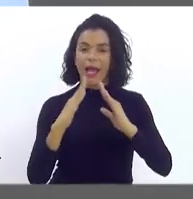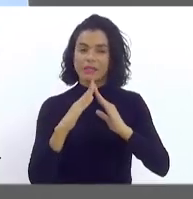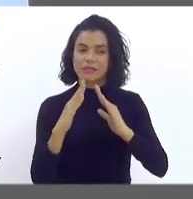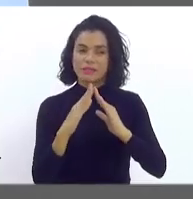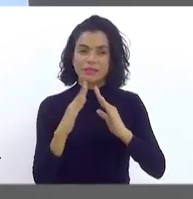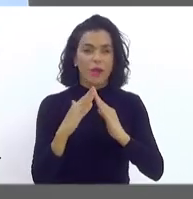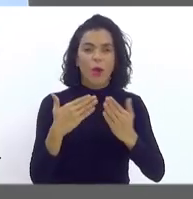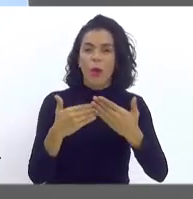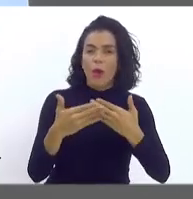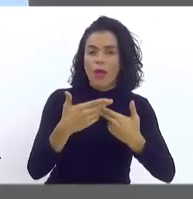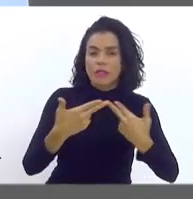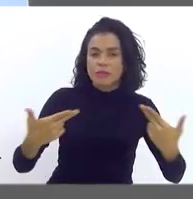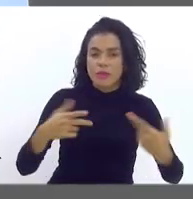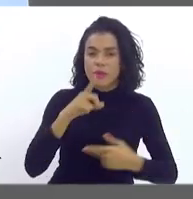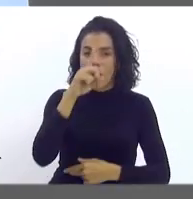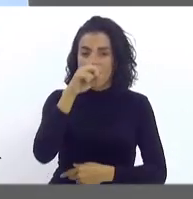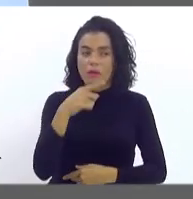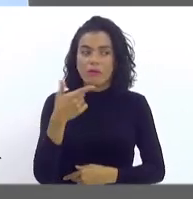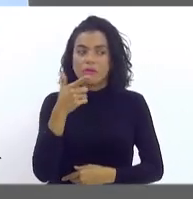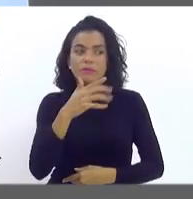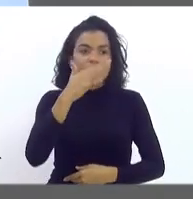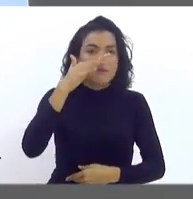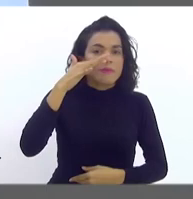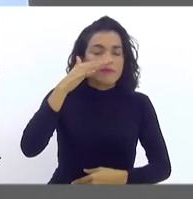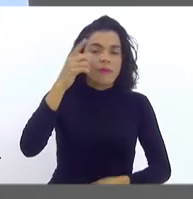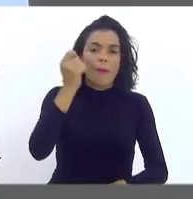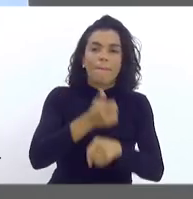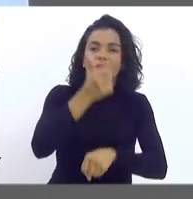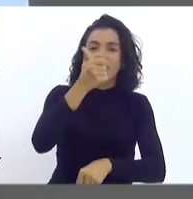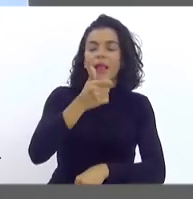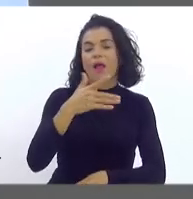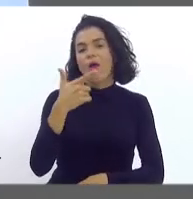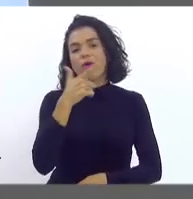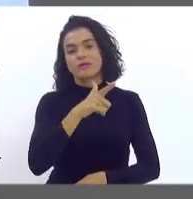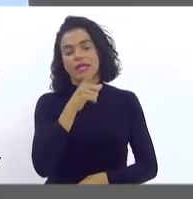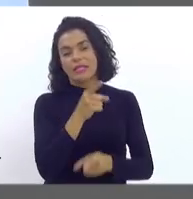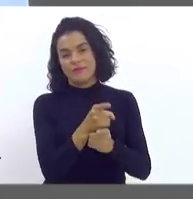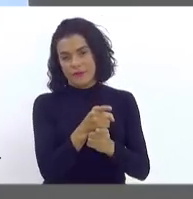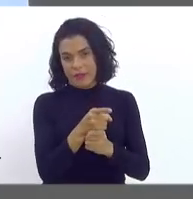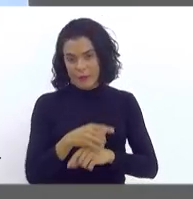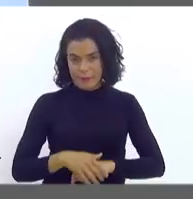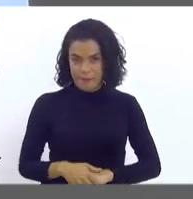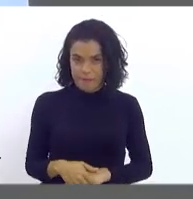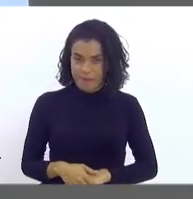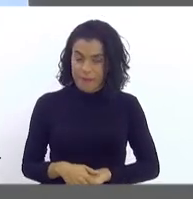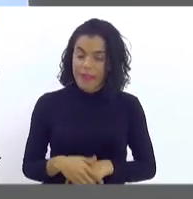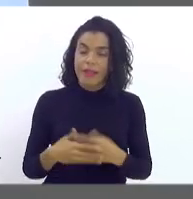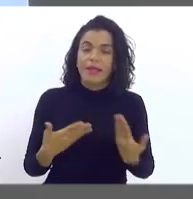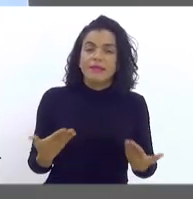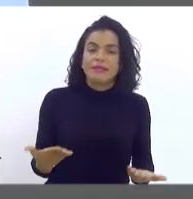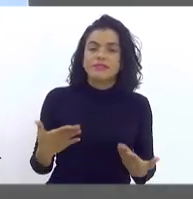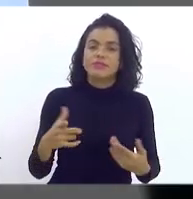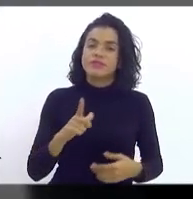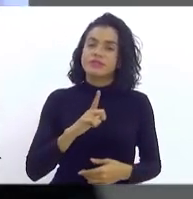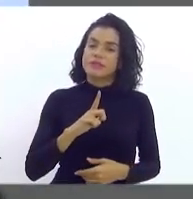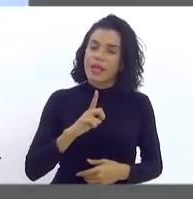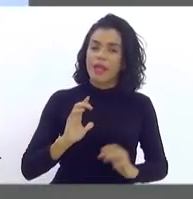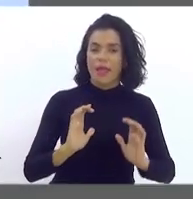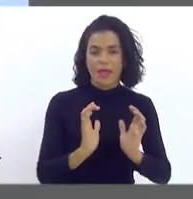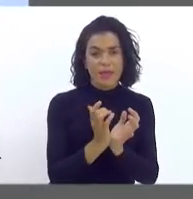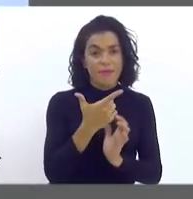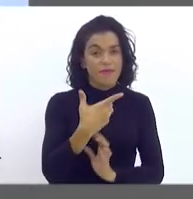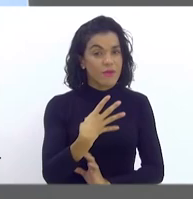de ter qualquer situação de risco, ele já possa identificar que há a presença de gás no ambiente. E, para isso, a gente tem equipes